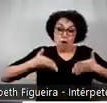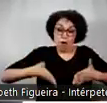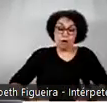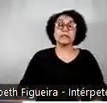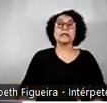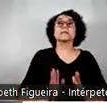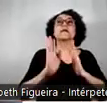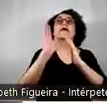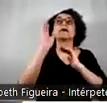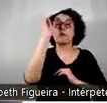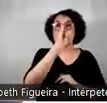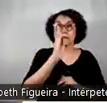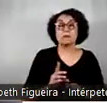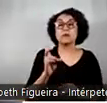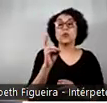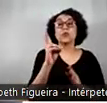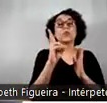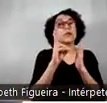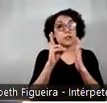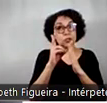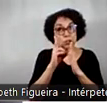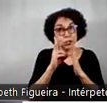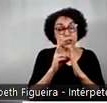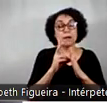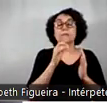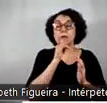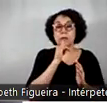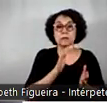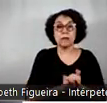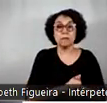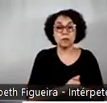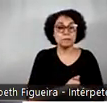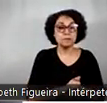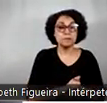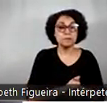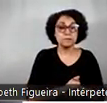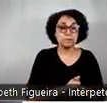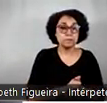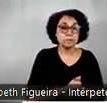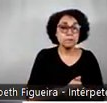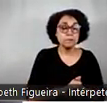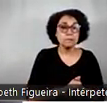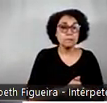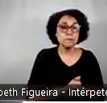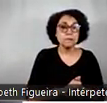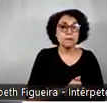aí um fluxo, né, um gradual desde 2014 de pessoas,